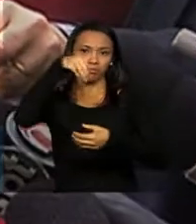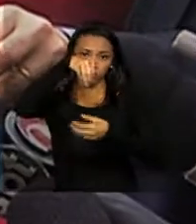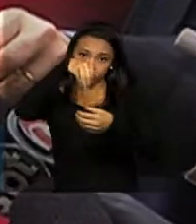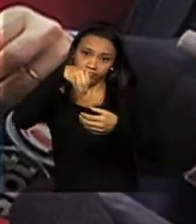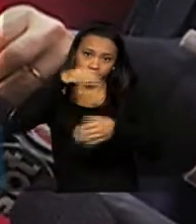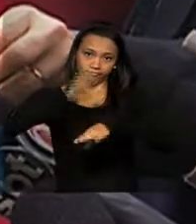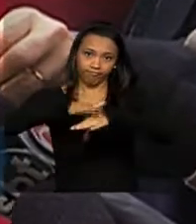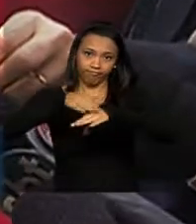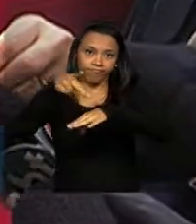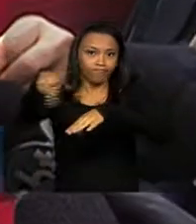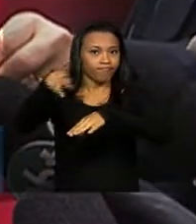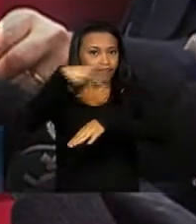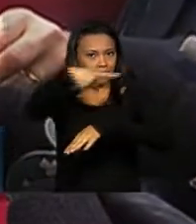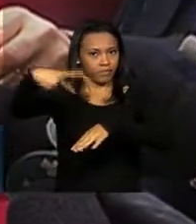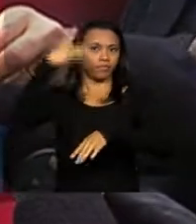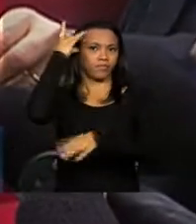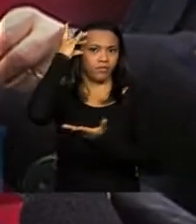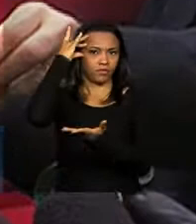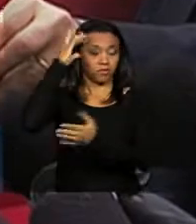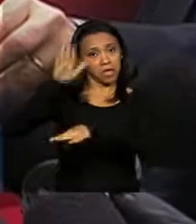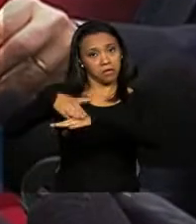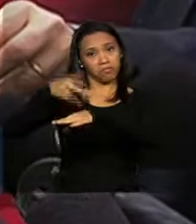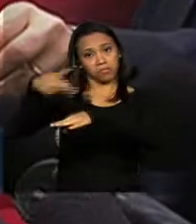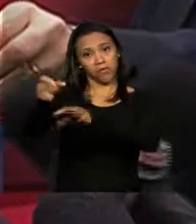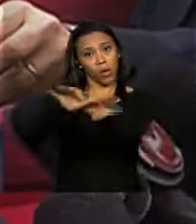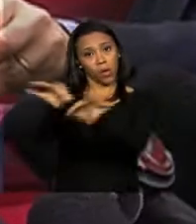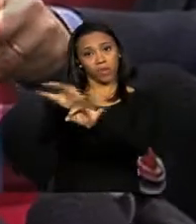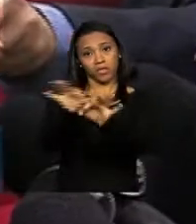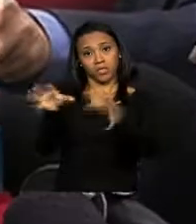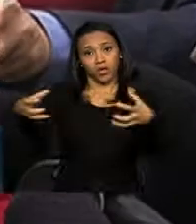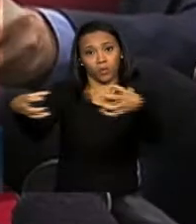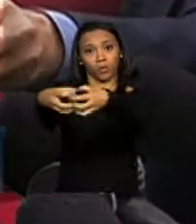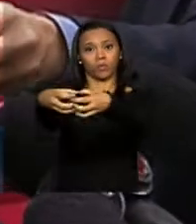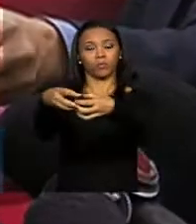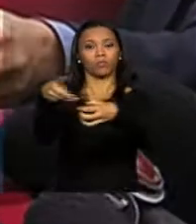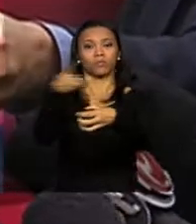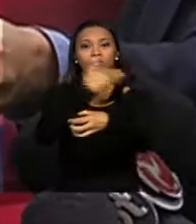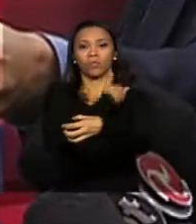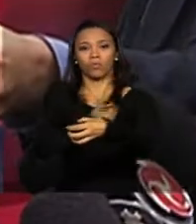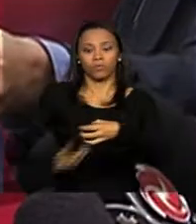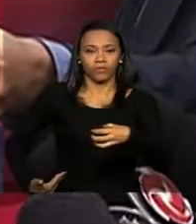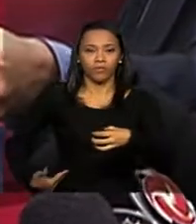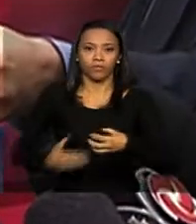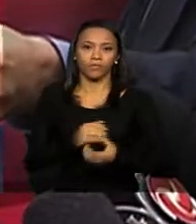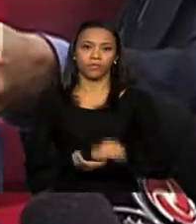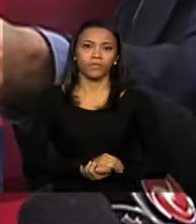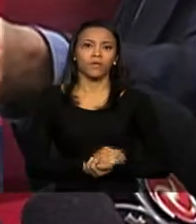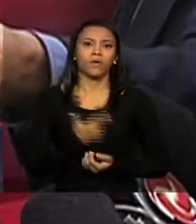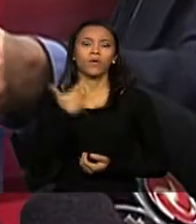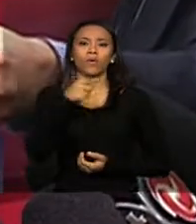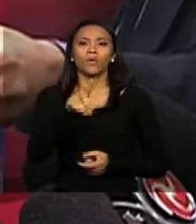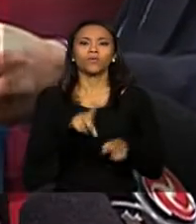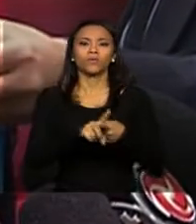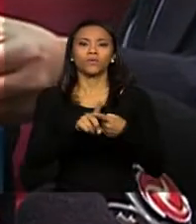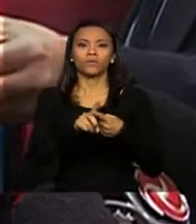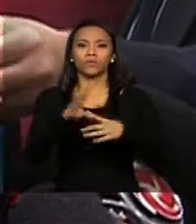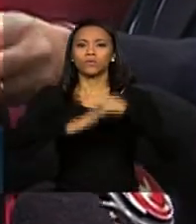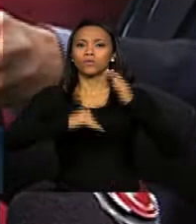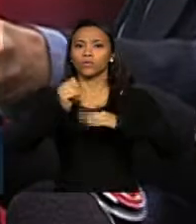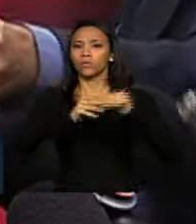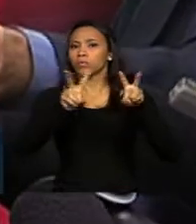da presidente né ela que decide como é que ela compõe sen governo que o senhor achou da fala do Eduardo Cunha alegando que o planal tá tentando jogar